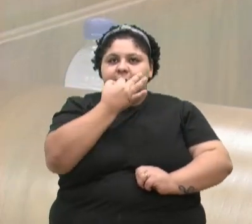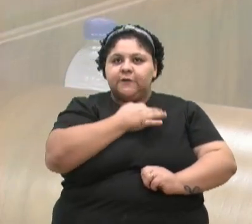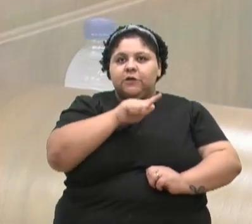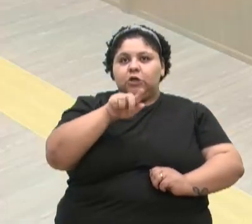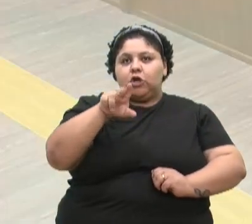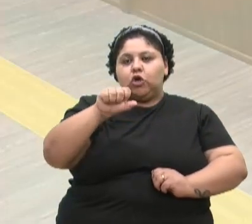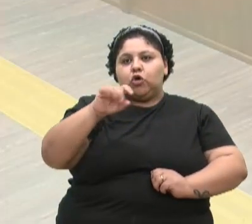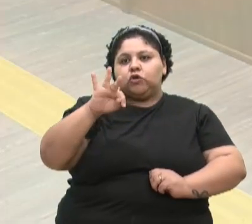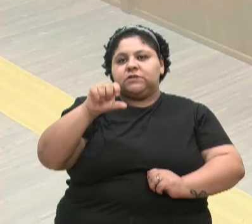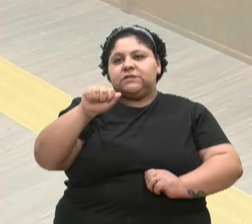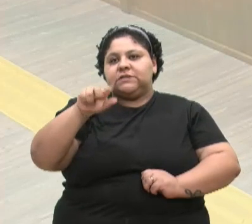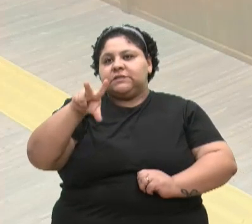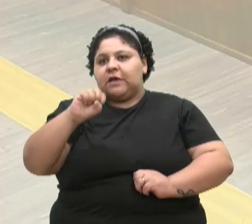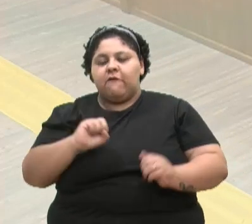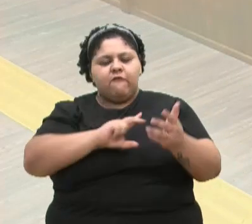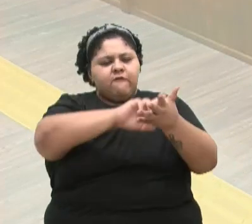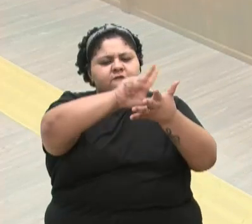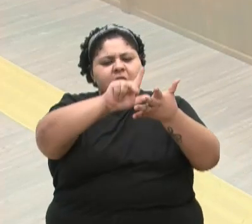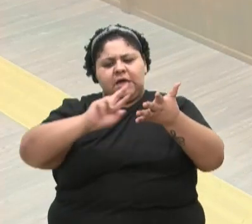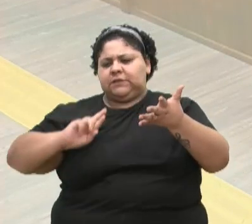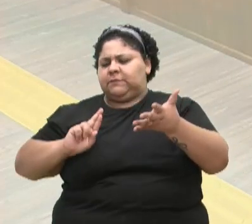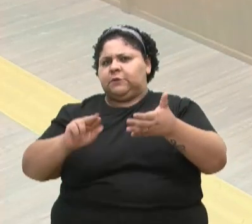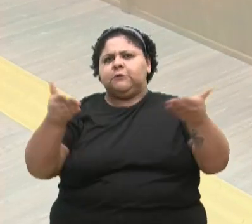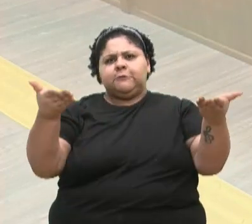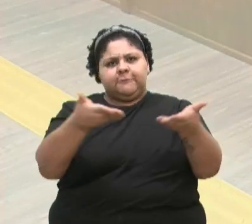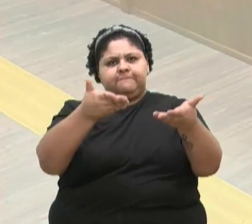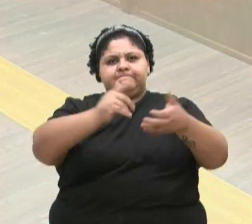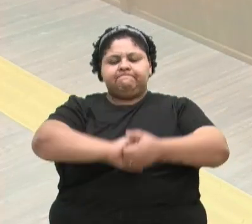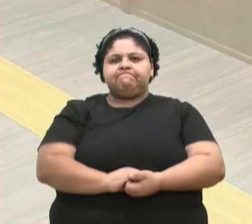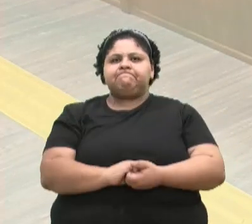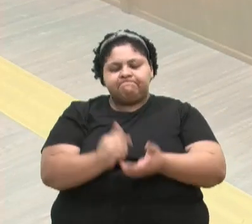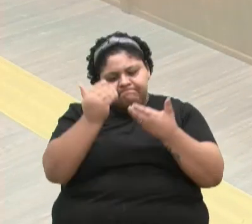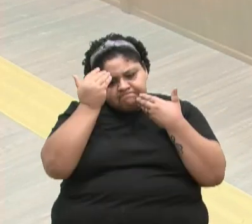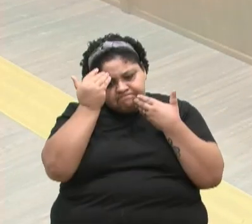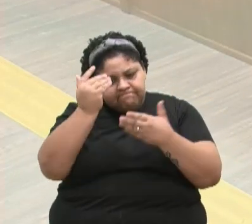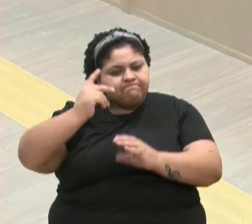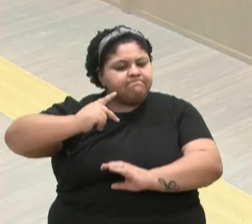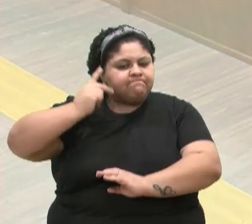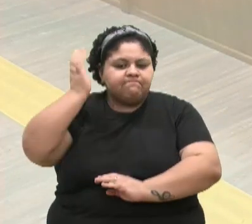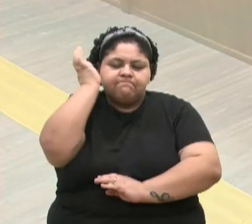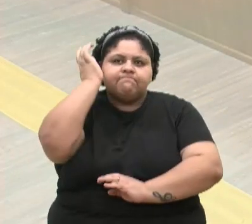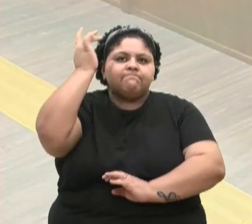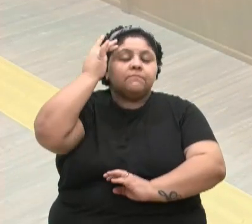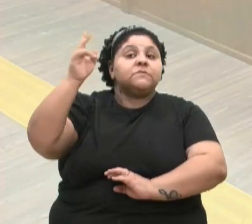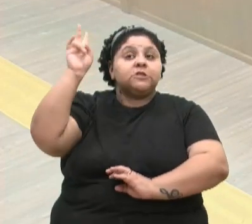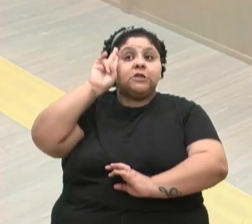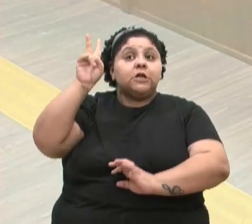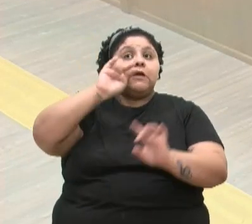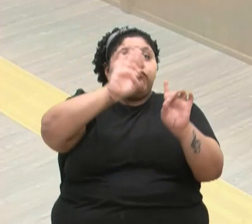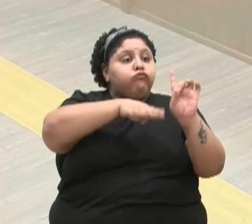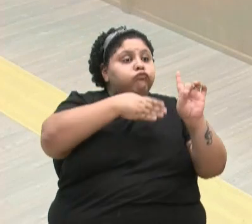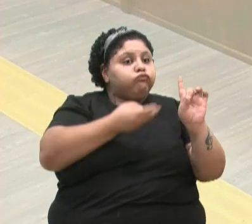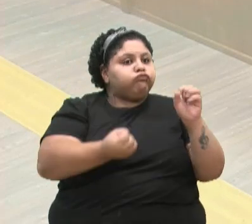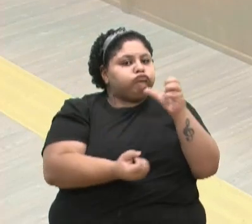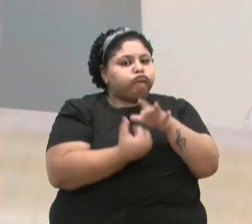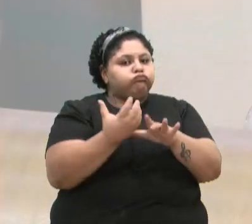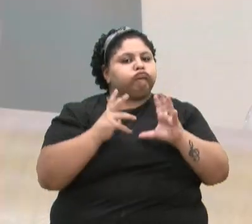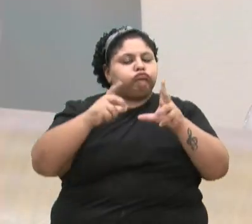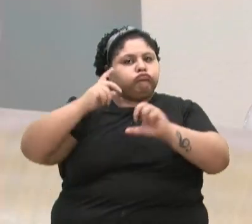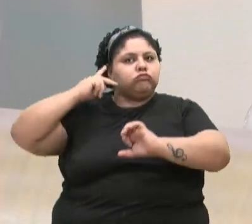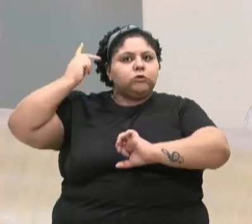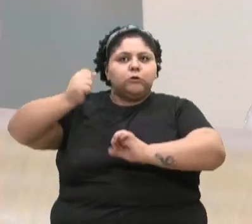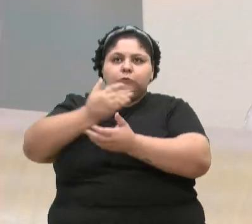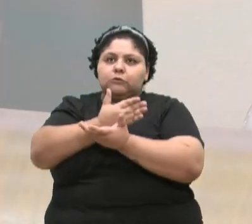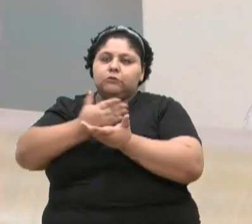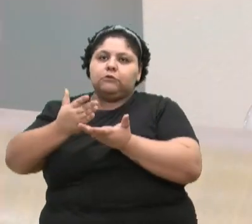Vieira. Obrigada, vereador Felipe, nosso primeiro secretário. Lembrando que esta homenagem de autoria coletiva teve